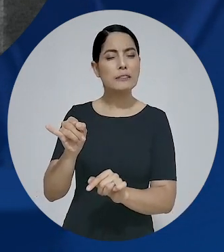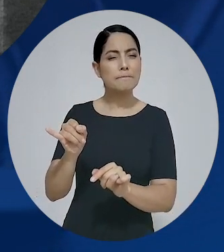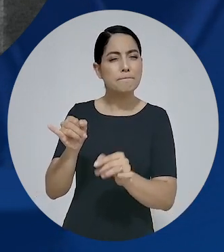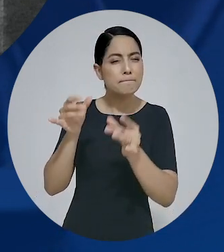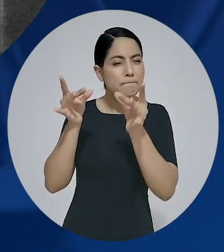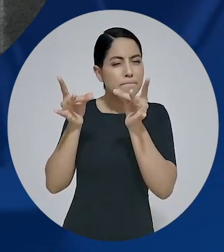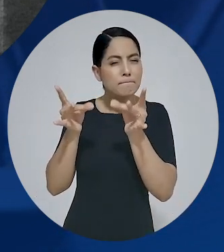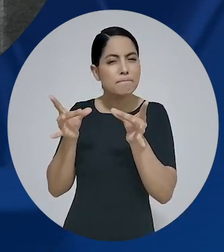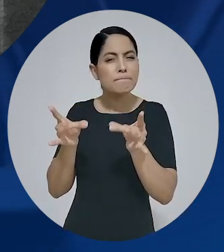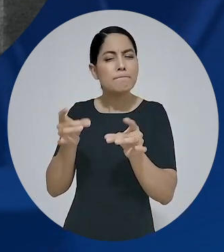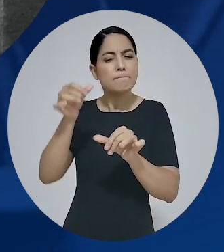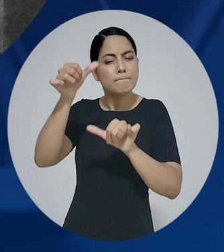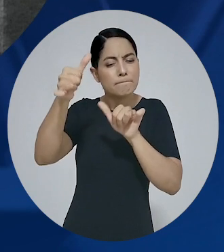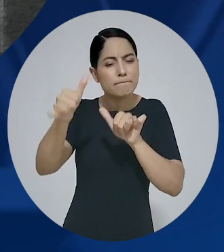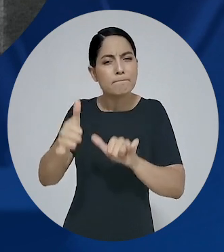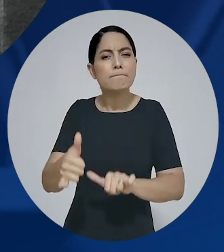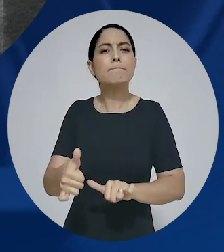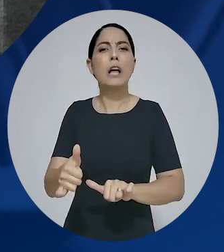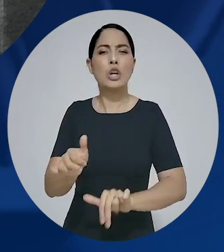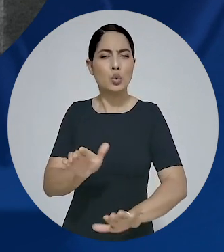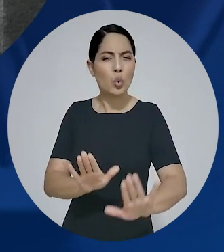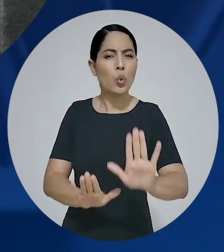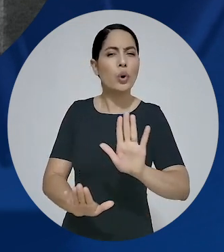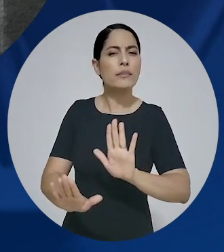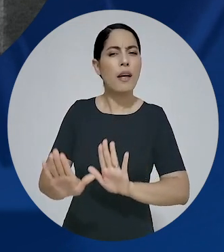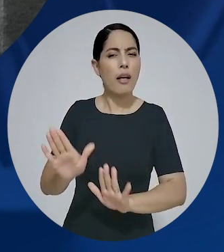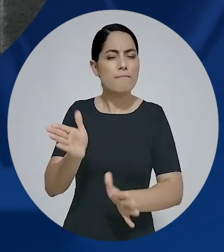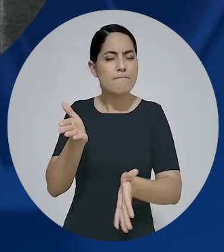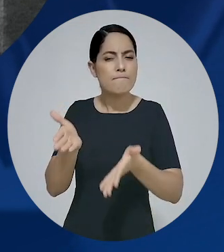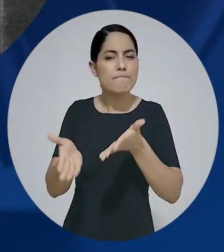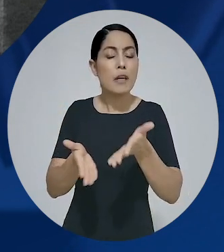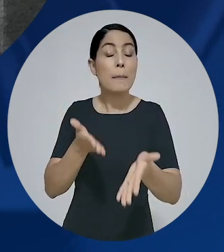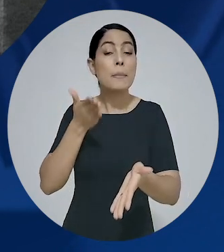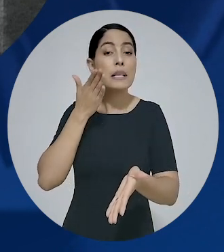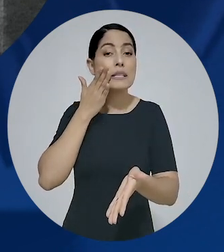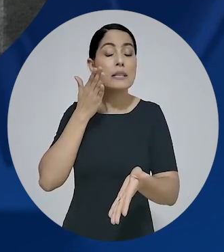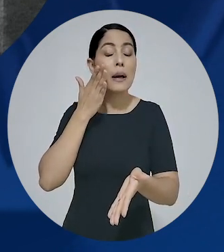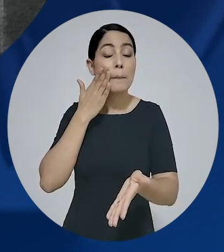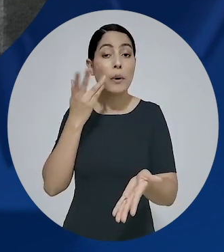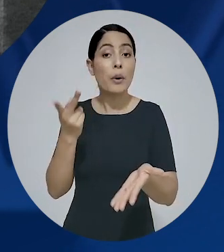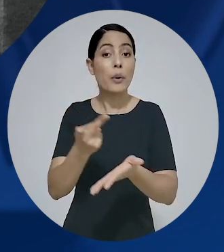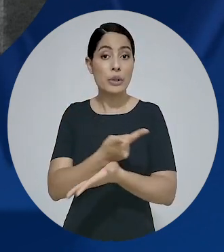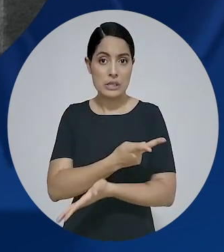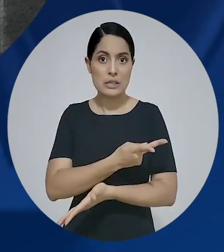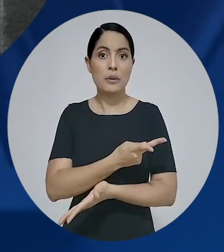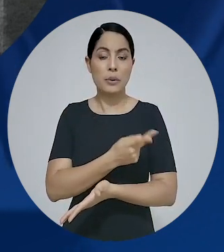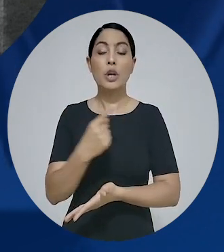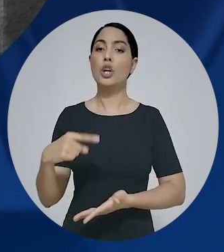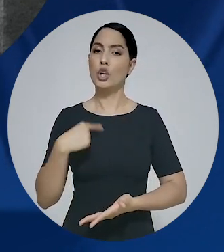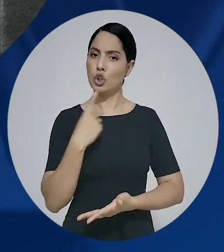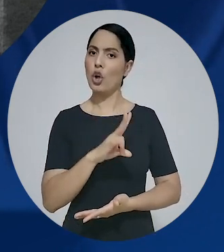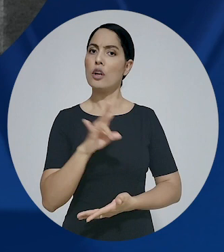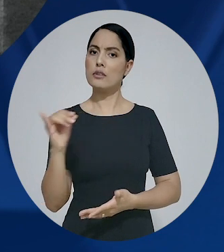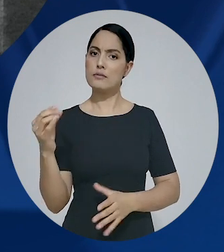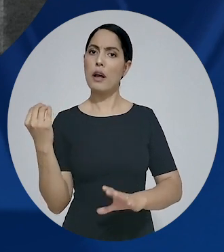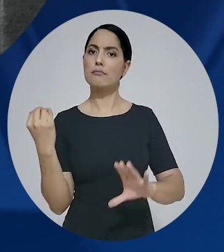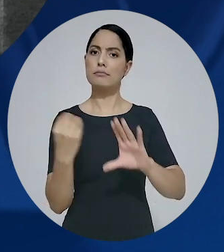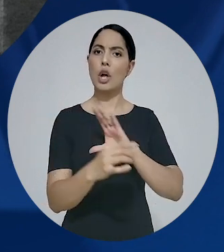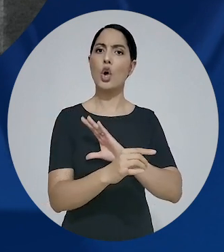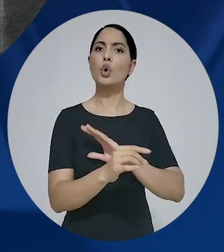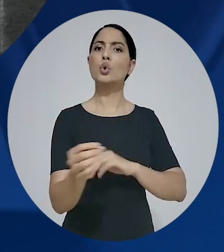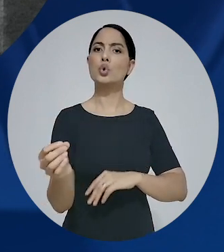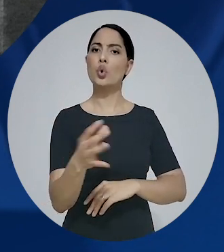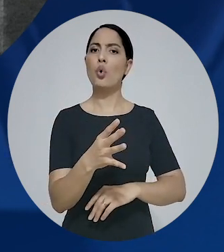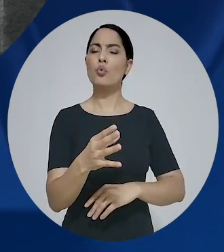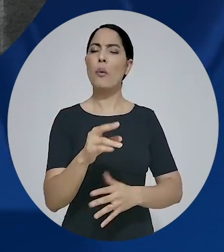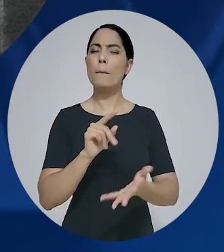demanda uma observação cuidadosa que se dará daqui por diante a partir de outros casos que também